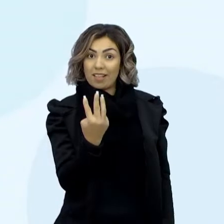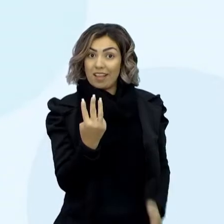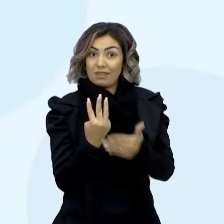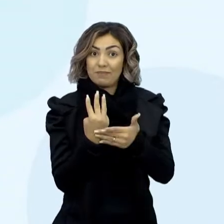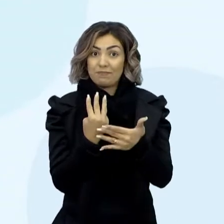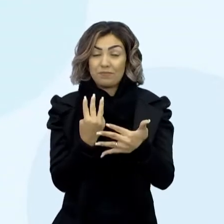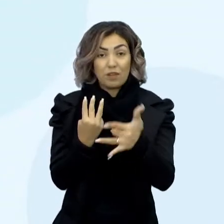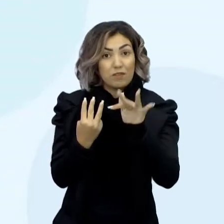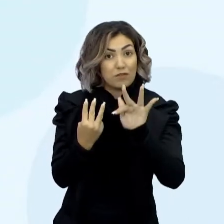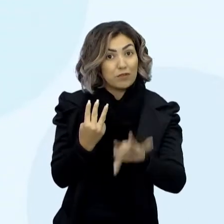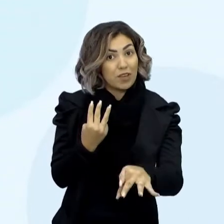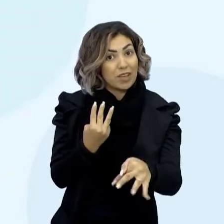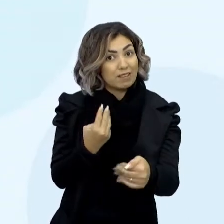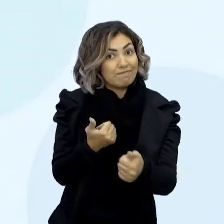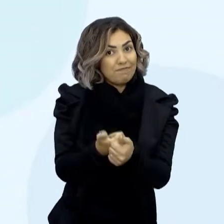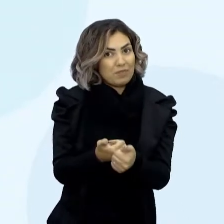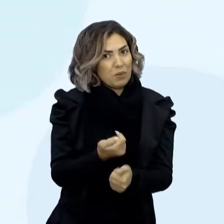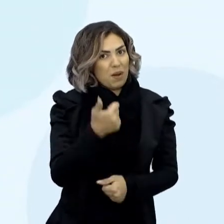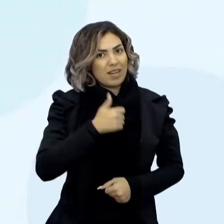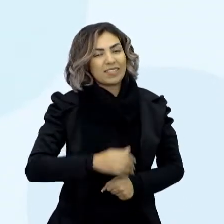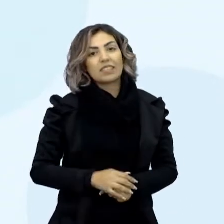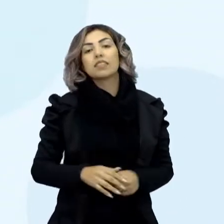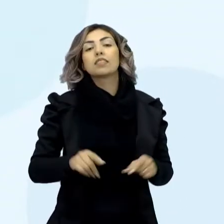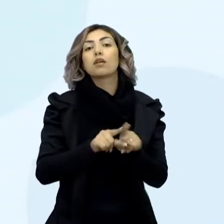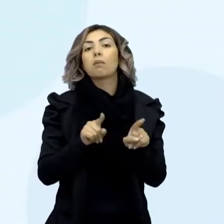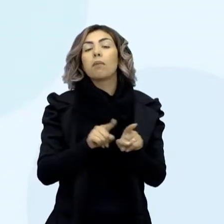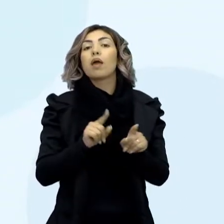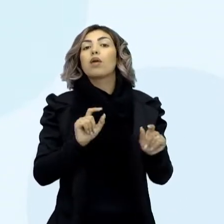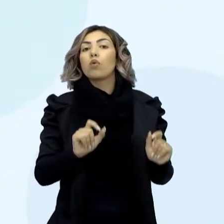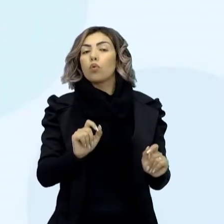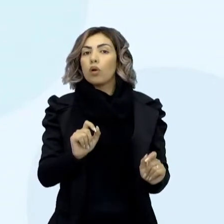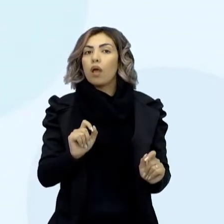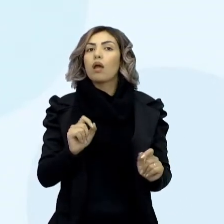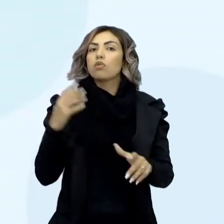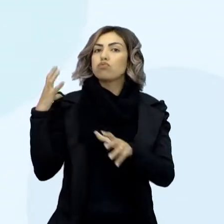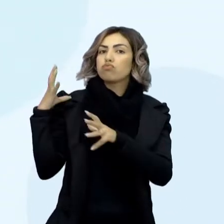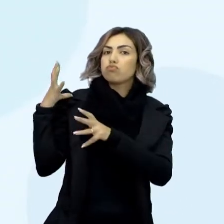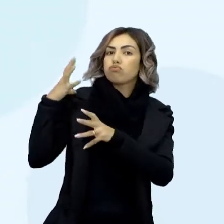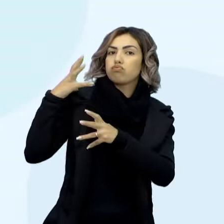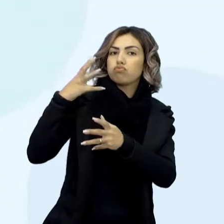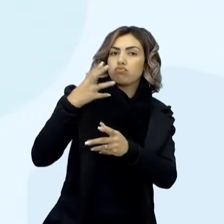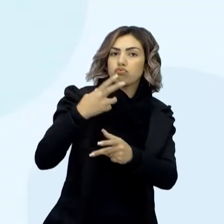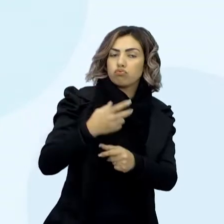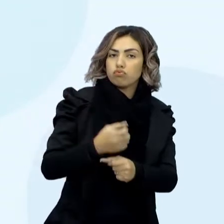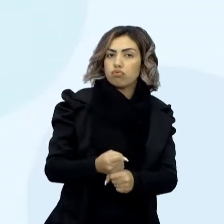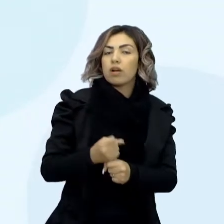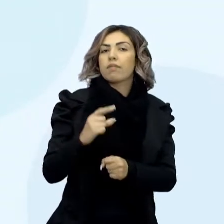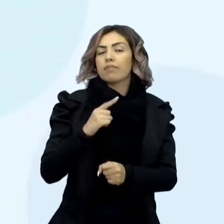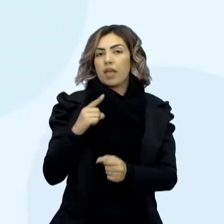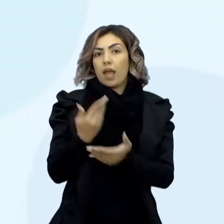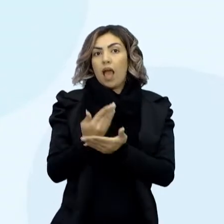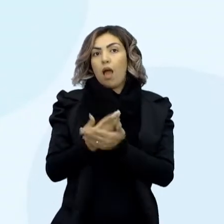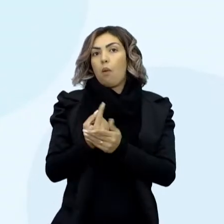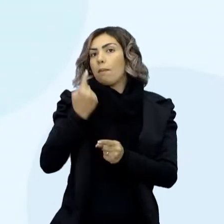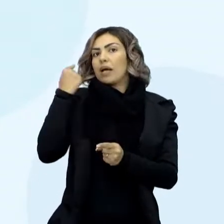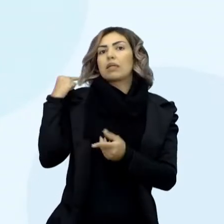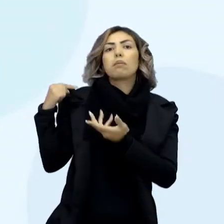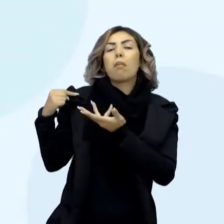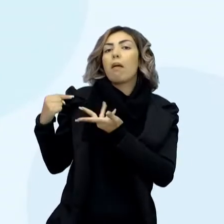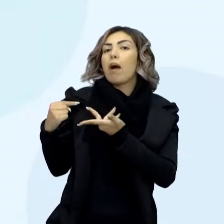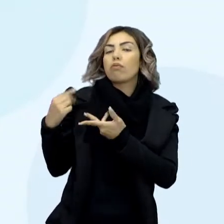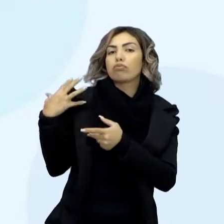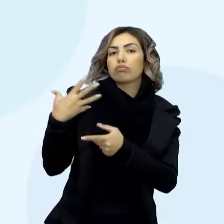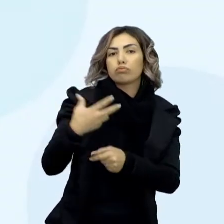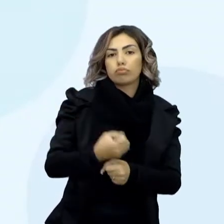E também temos aquele momento de retomada. O que nós fizemos na aula anterior? Propusemos uma elaboração de uma feira